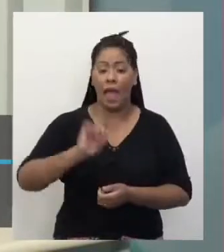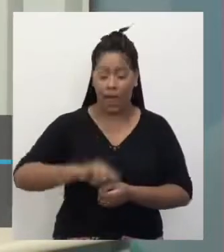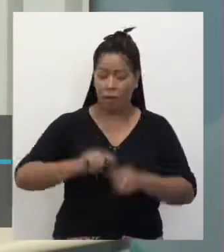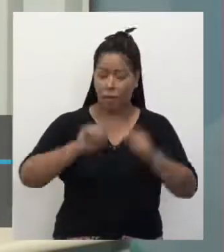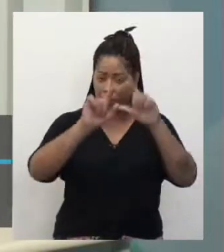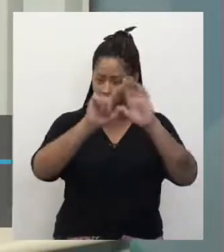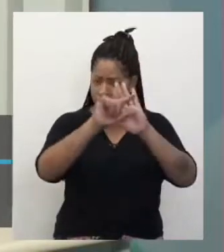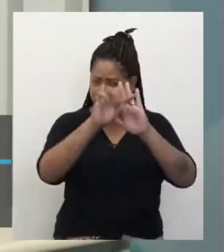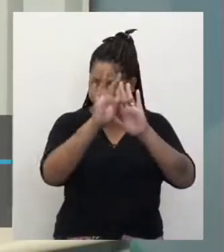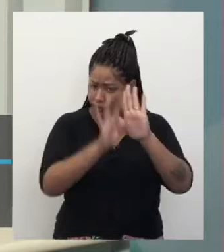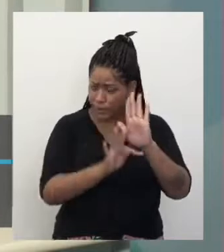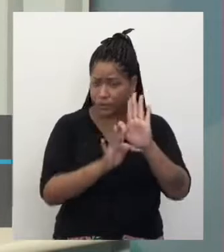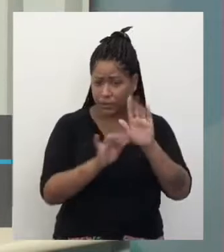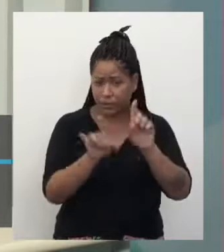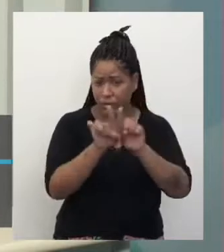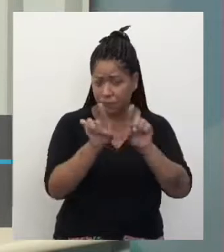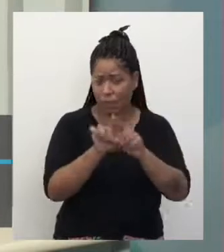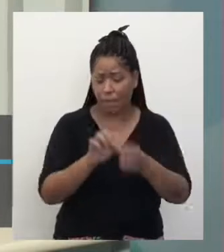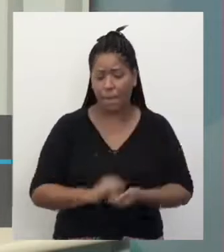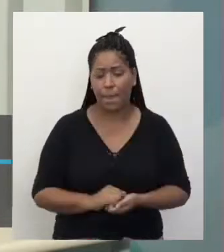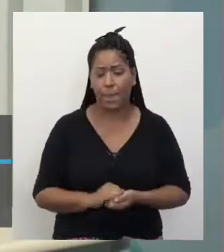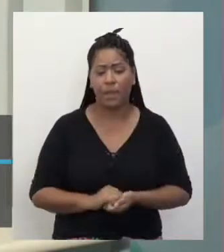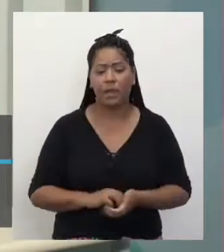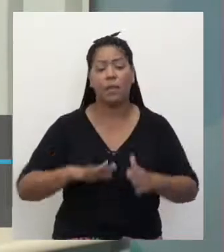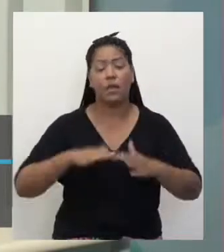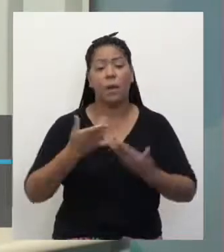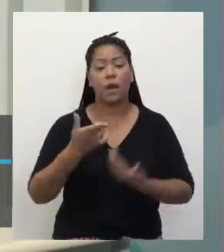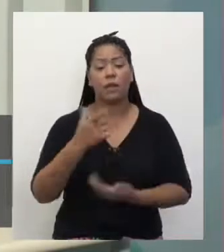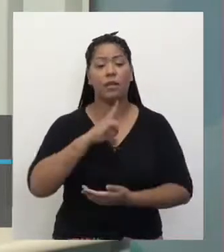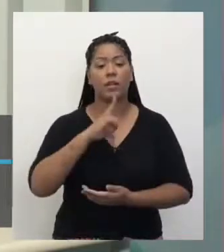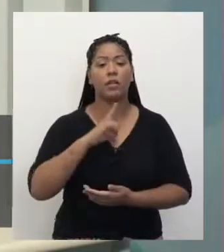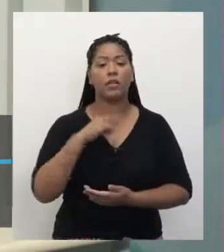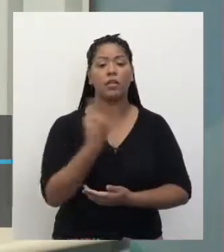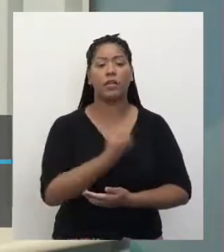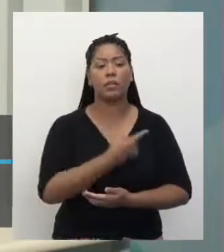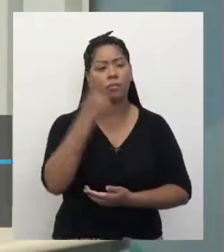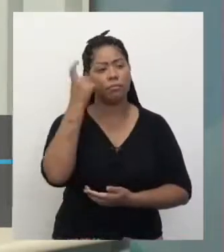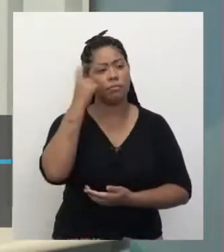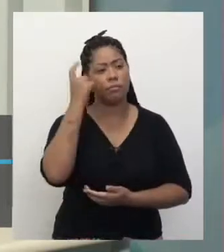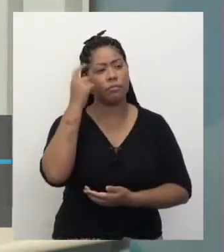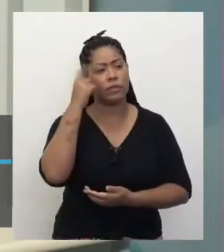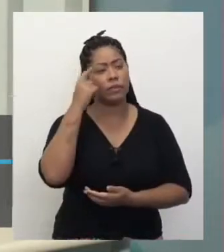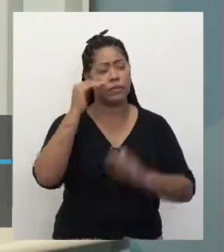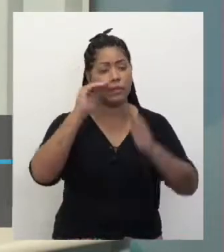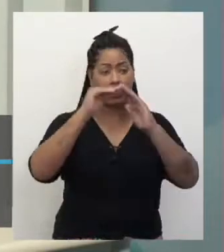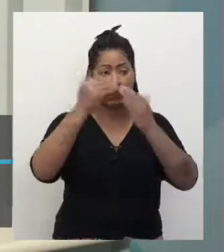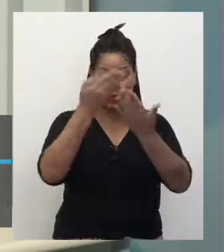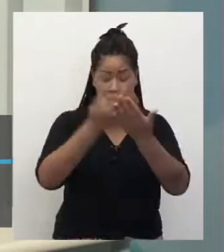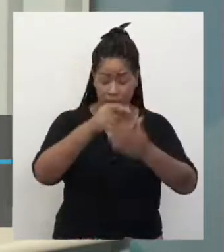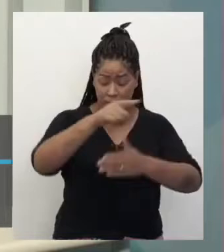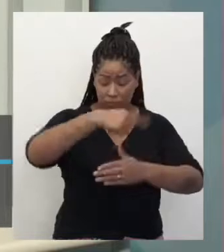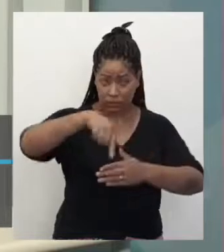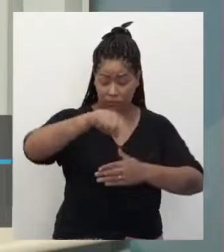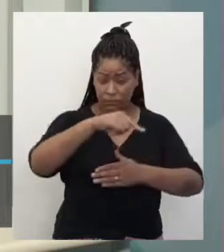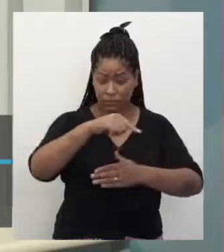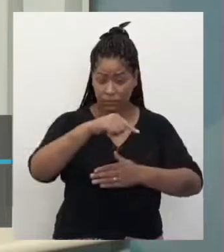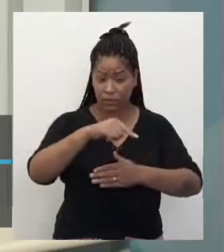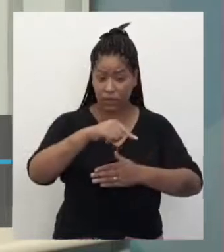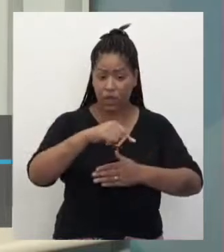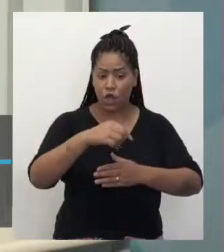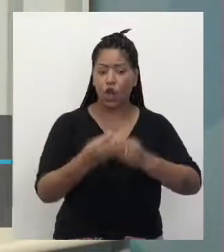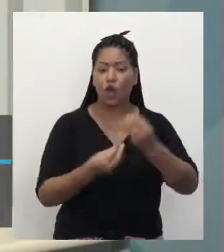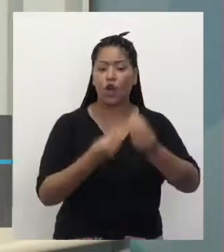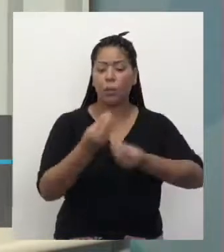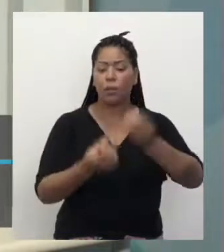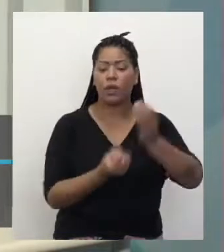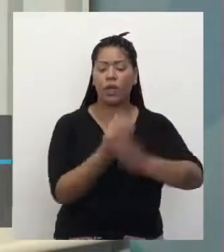E nós sabemos, então, para que tenha essa mensagem, nós pensamos, então, da escola na produção de textos. Produção de texto. Vamos